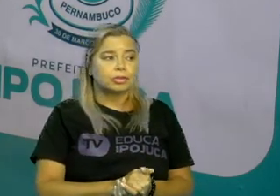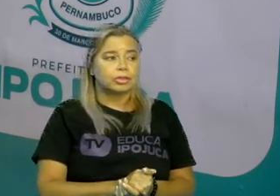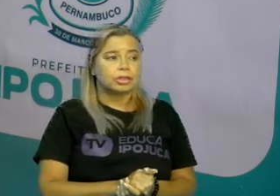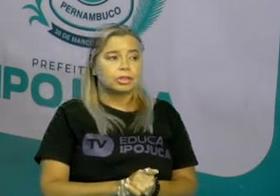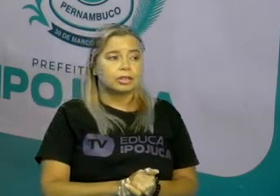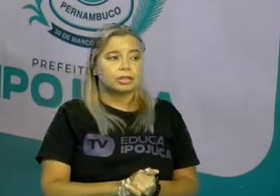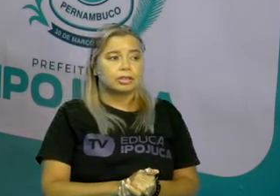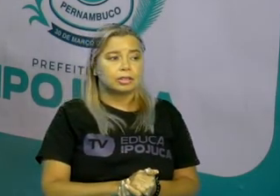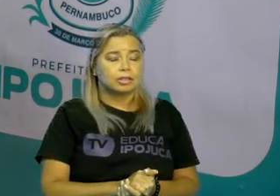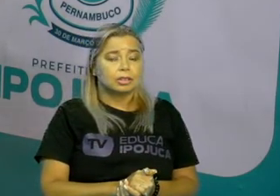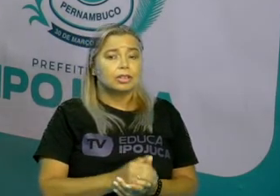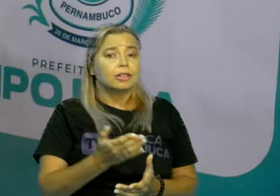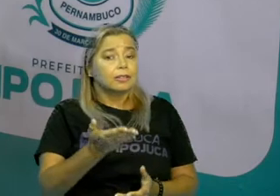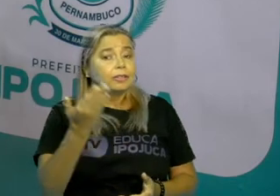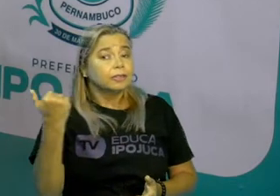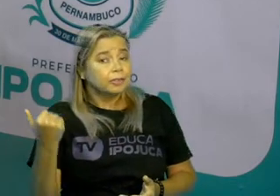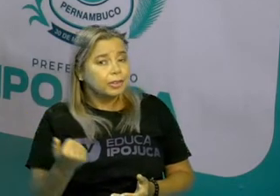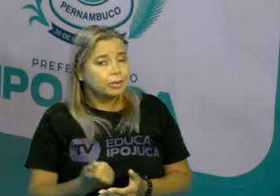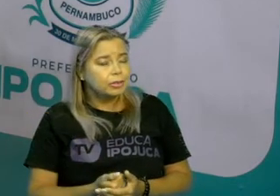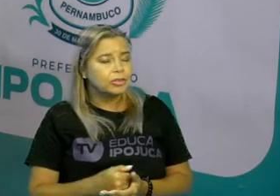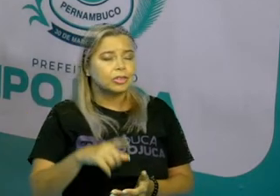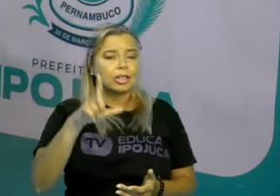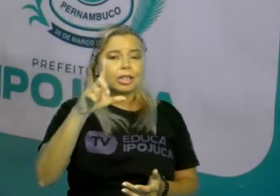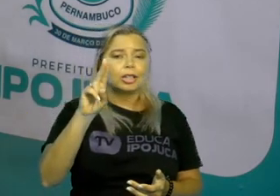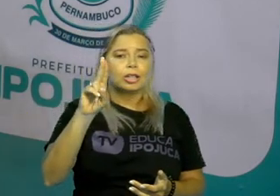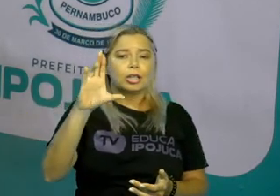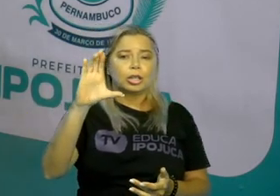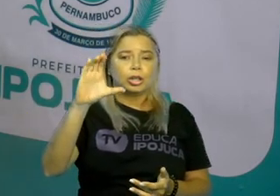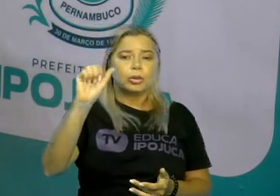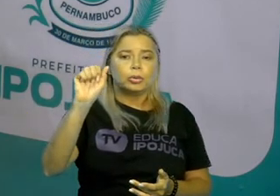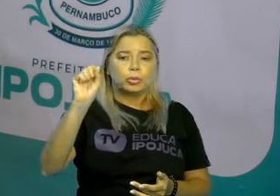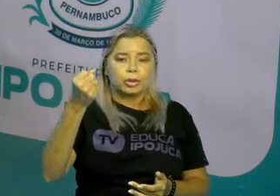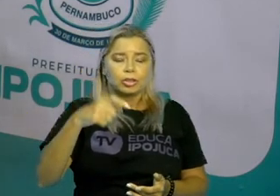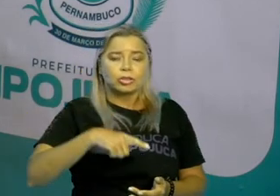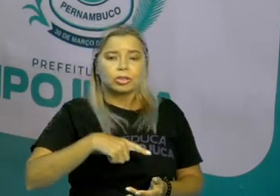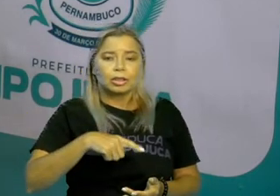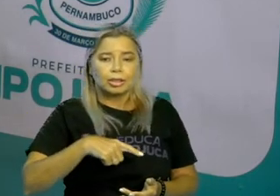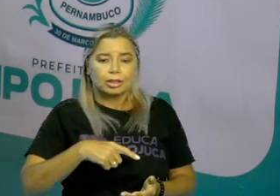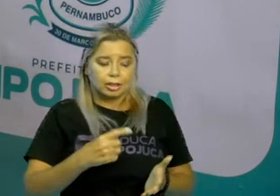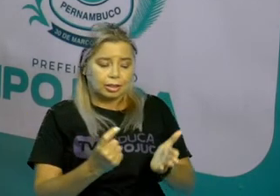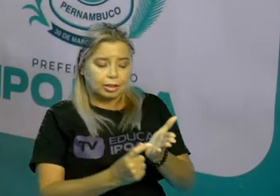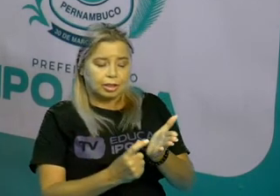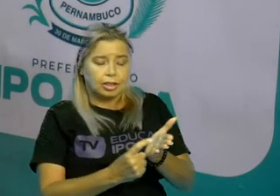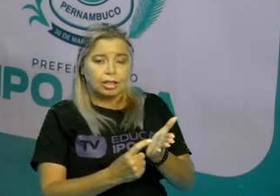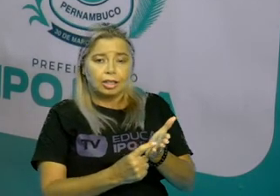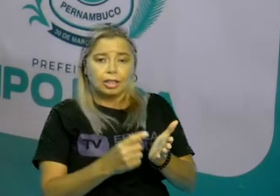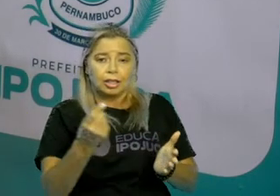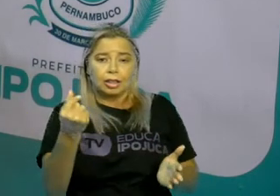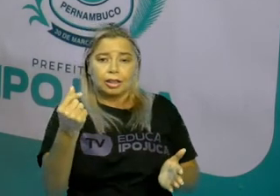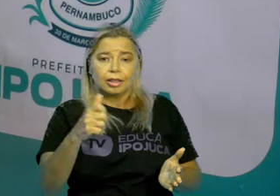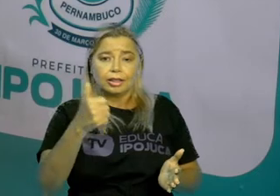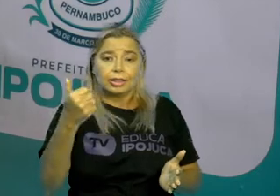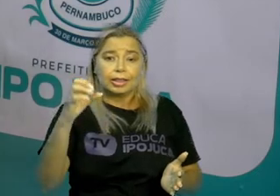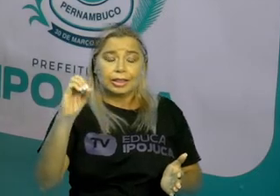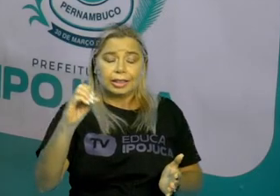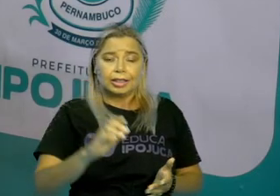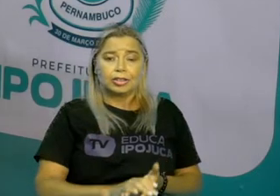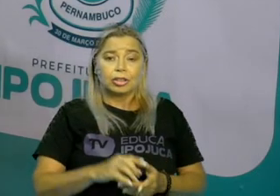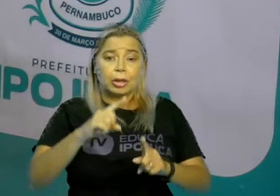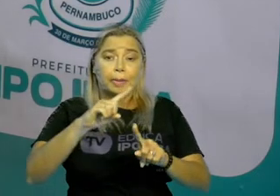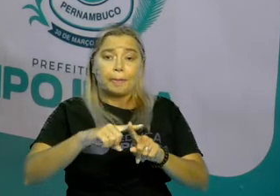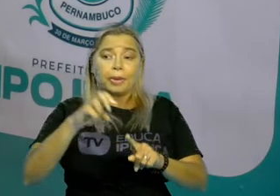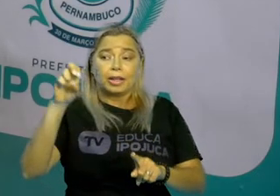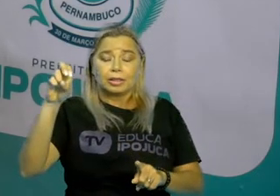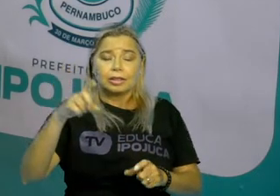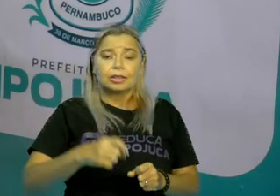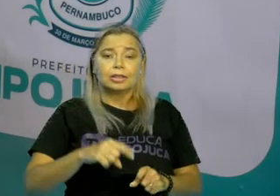tem o quê? Vamos às dicas? Uma nota de 10 reais, com mais uma de 5, mais